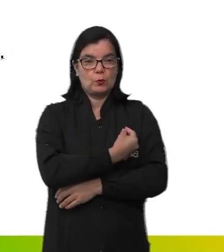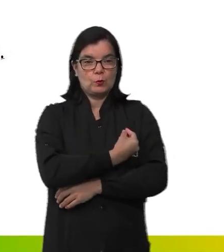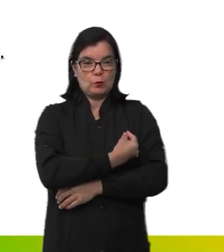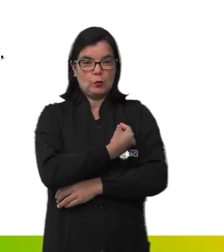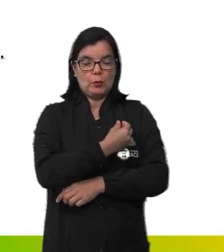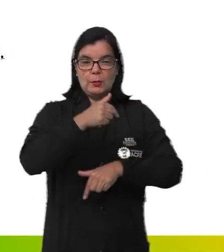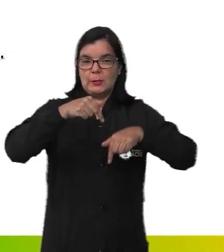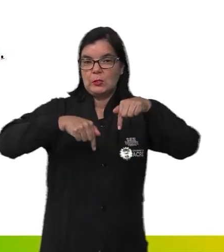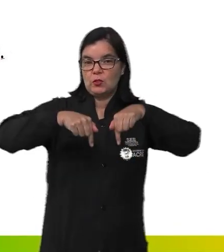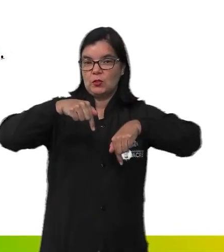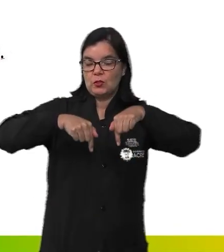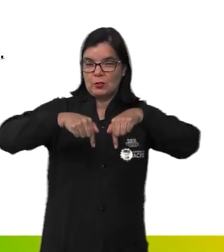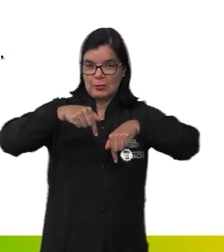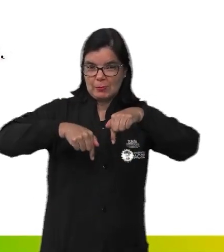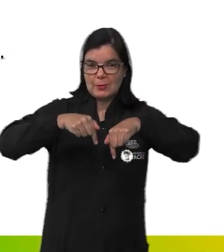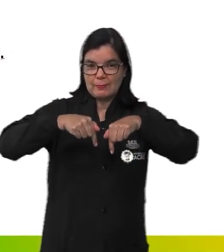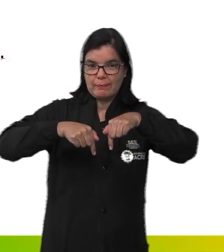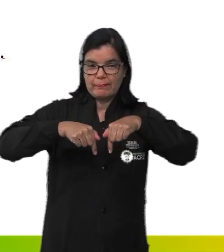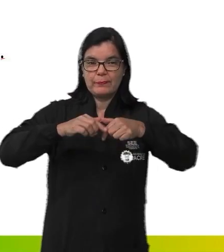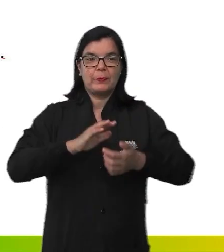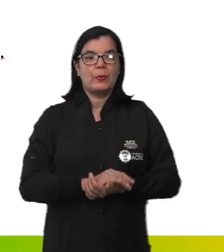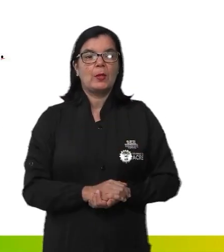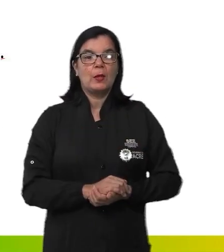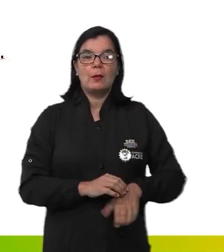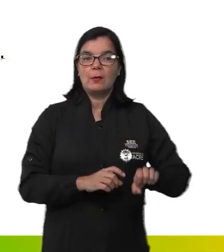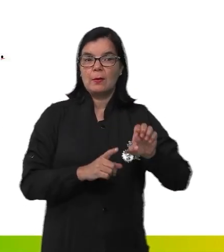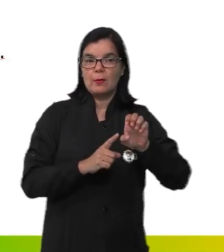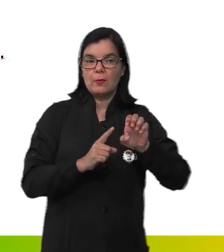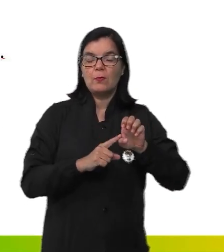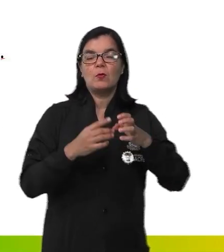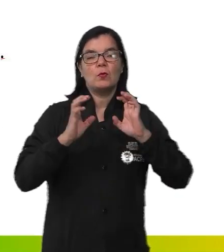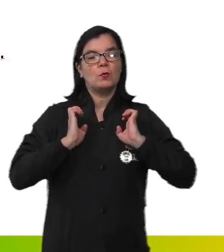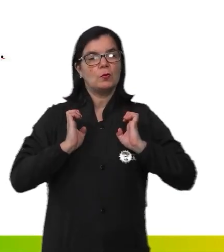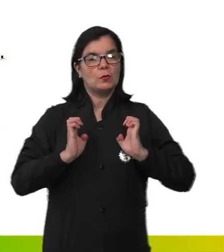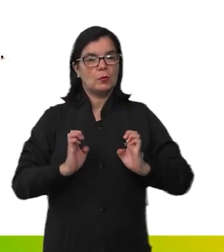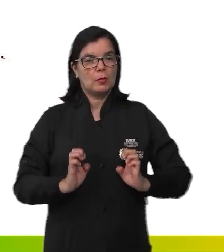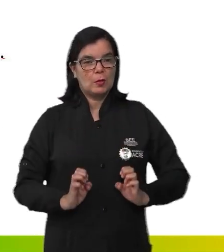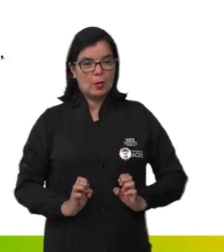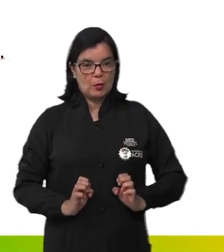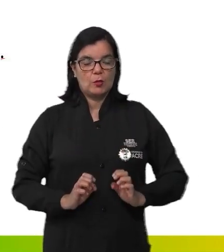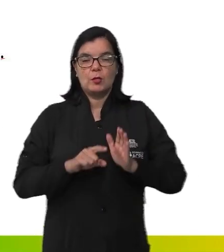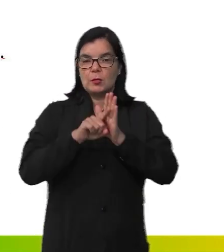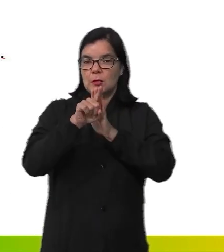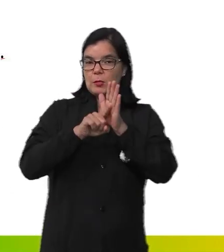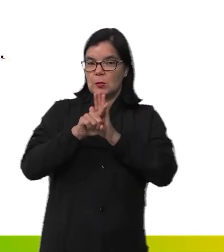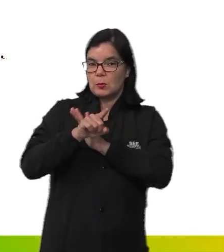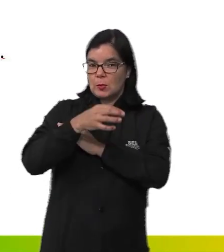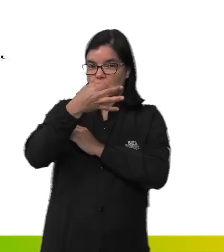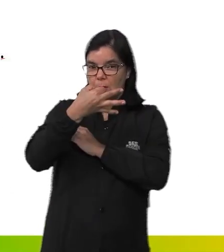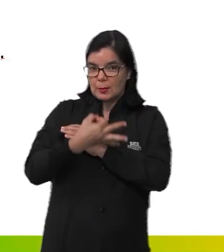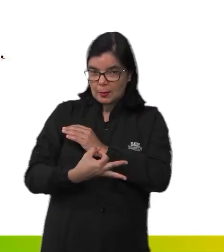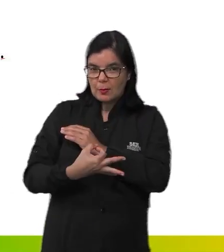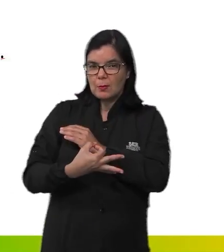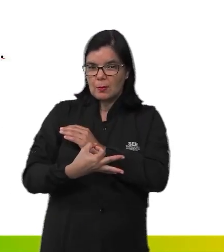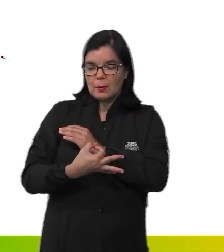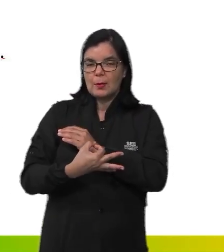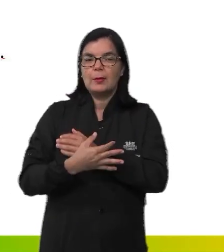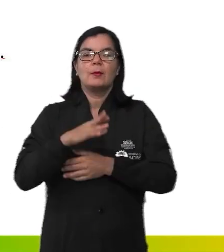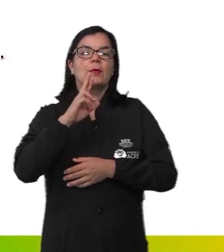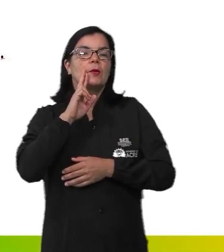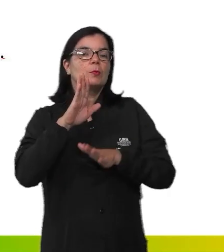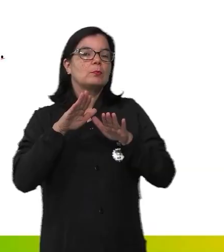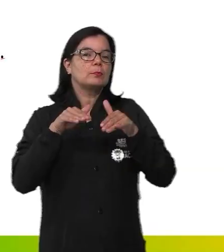vida surgiu de reações químicas primitivas. Alternativa E: foi considerada ética e cientificamente